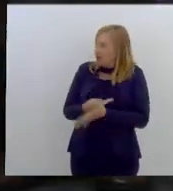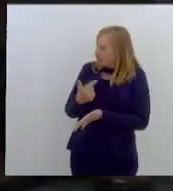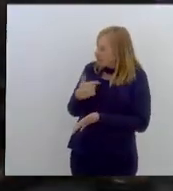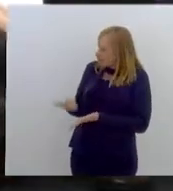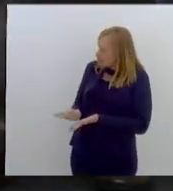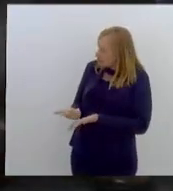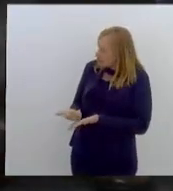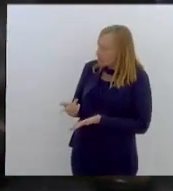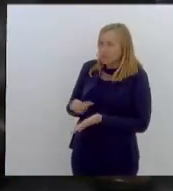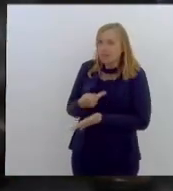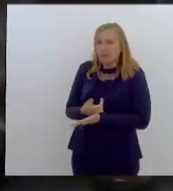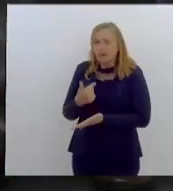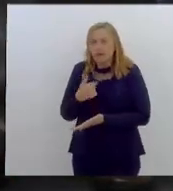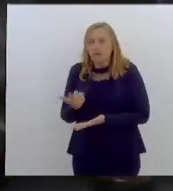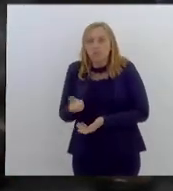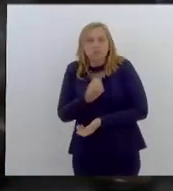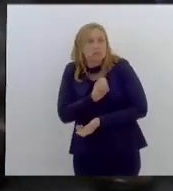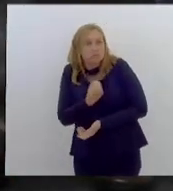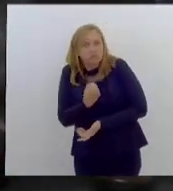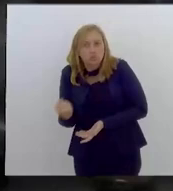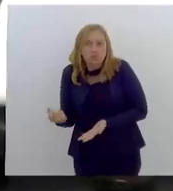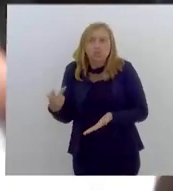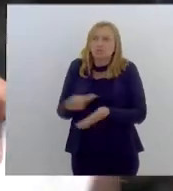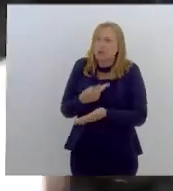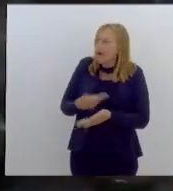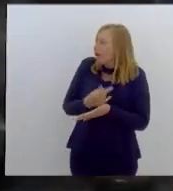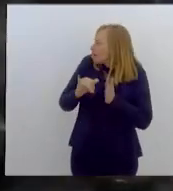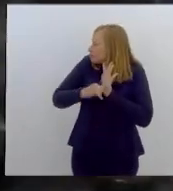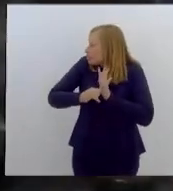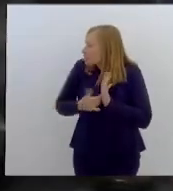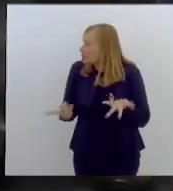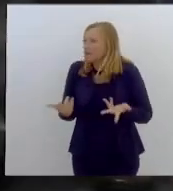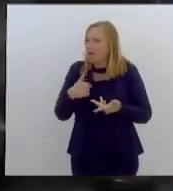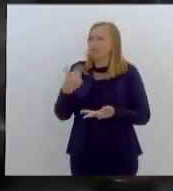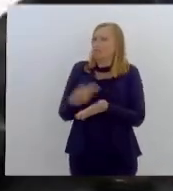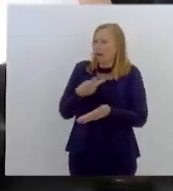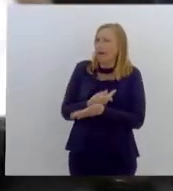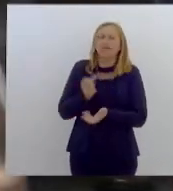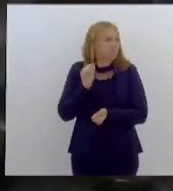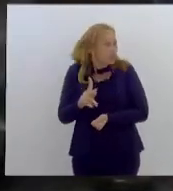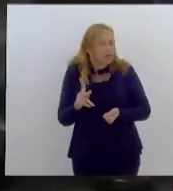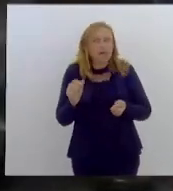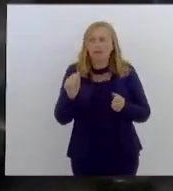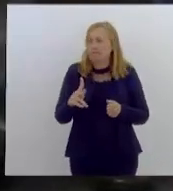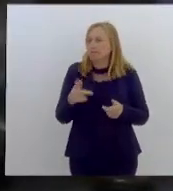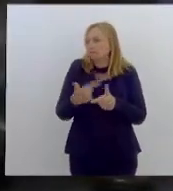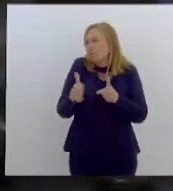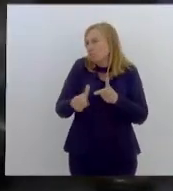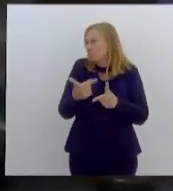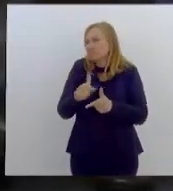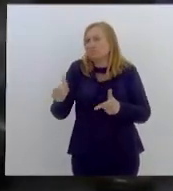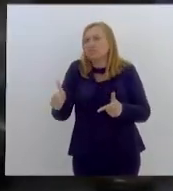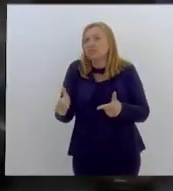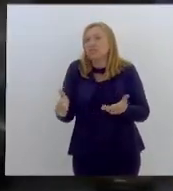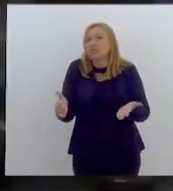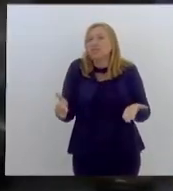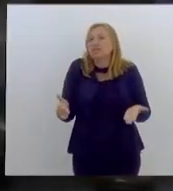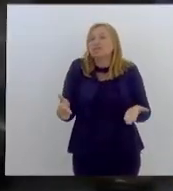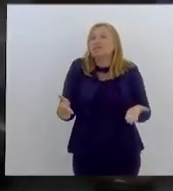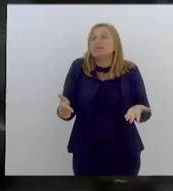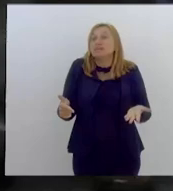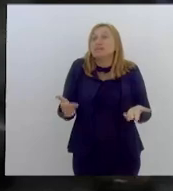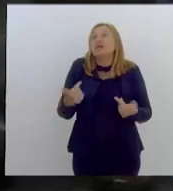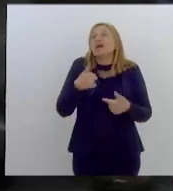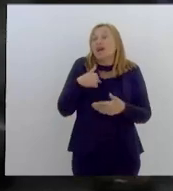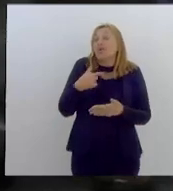uma vez eu estou errado no número. Estou errado no Diário Oficial. Eu estou errado. O número está errado. Não tem problema. Diz que eu não